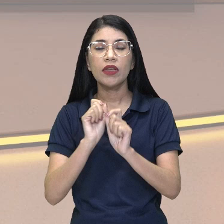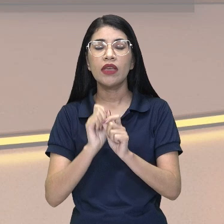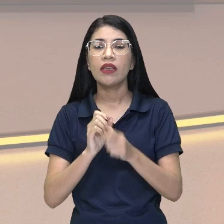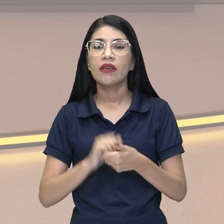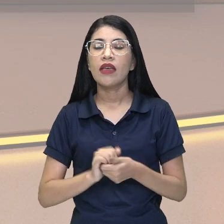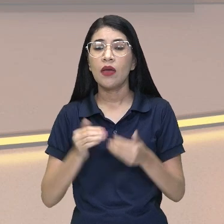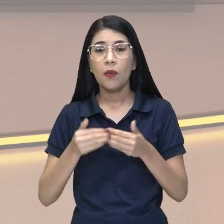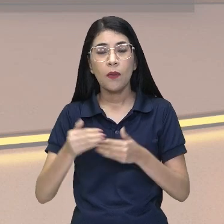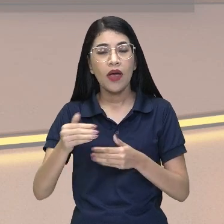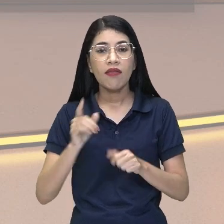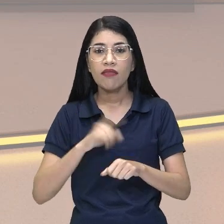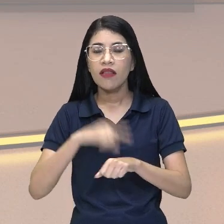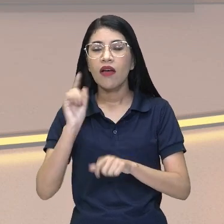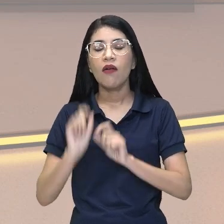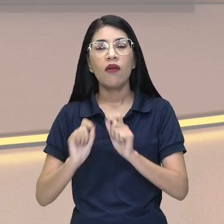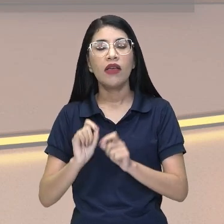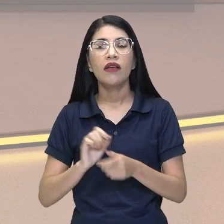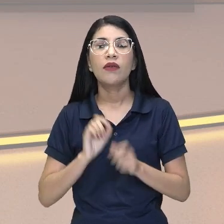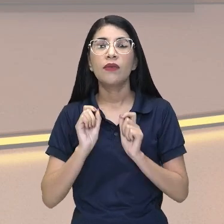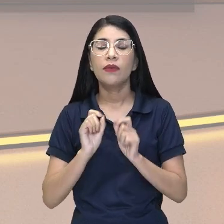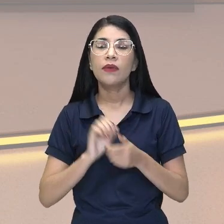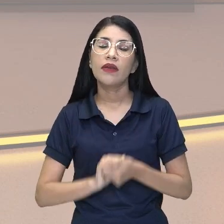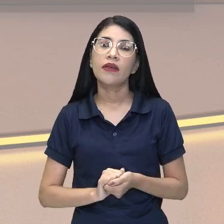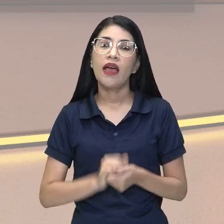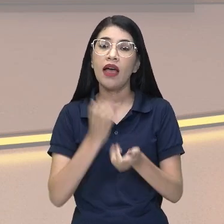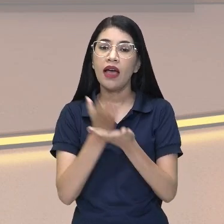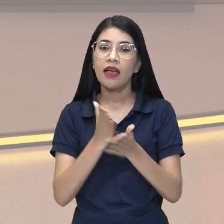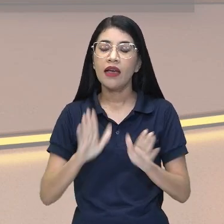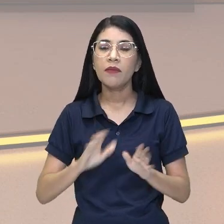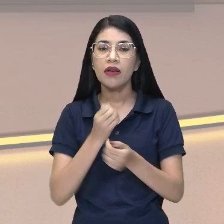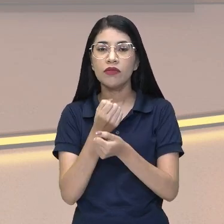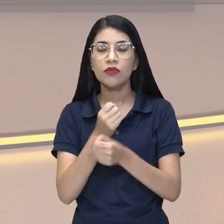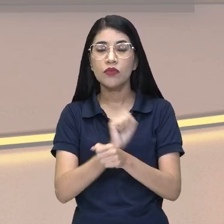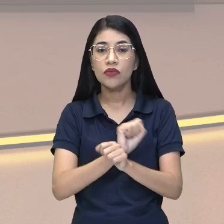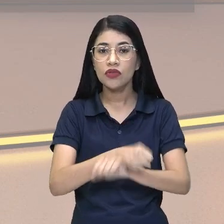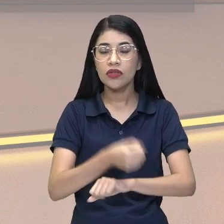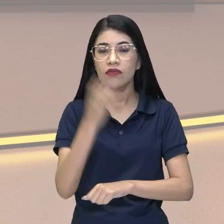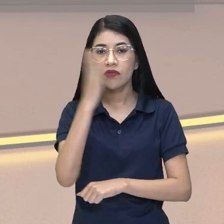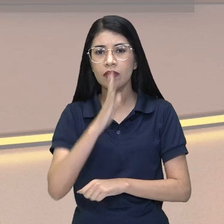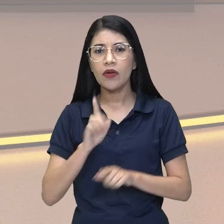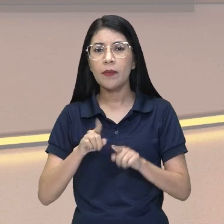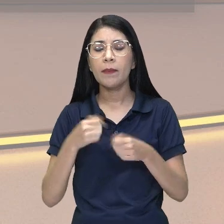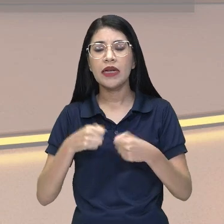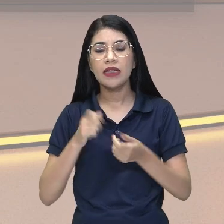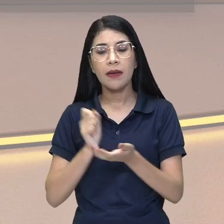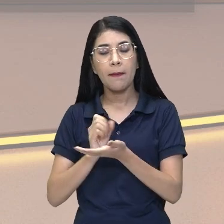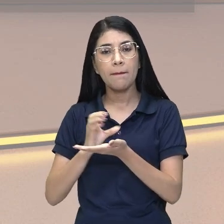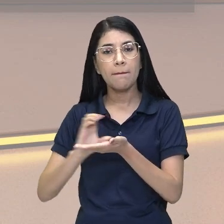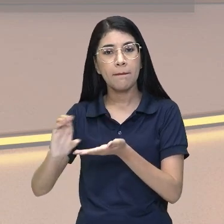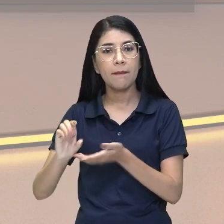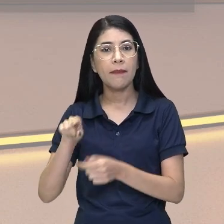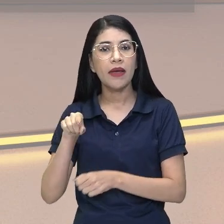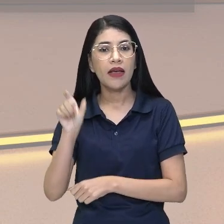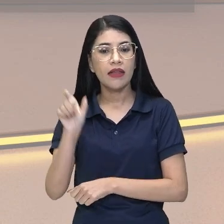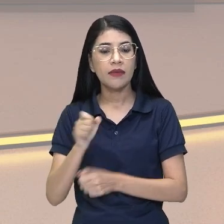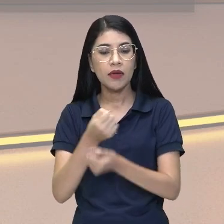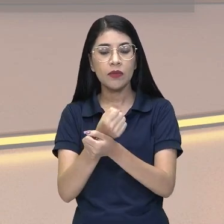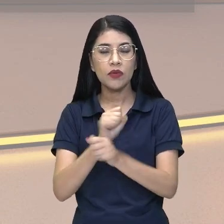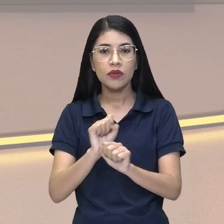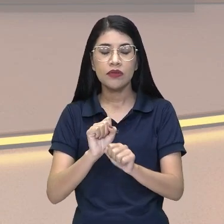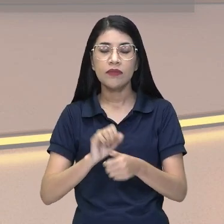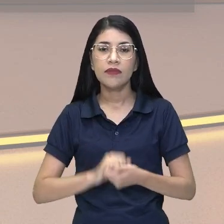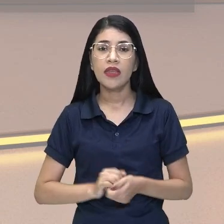imediata, né, e sem indenização da escravidão no Brasil. Professor, mas indenização porque antes, né, o